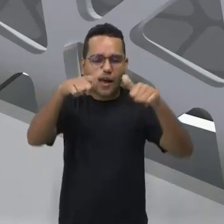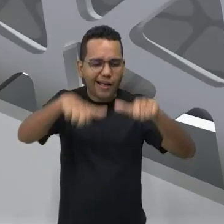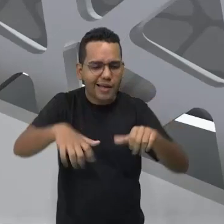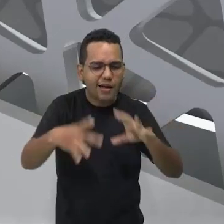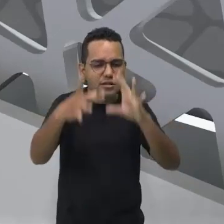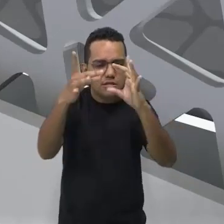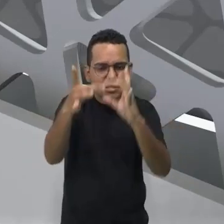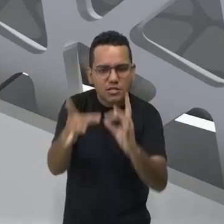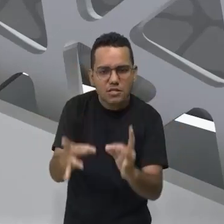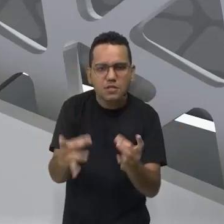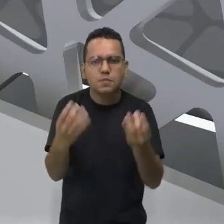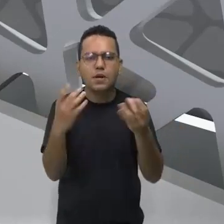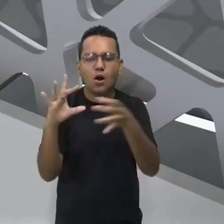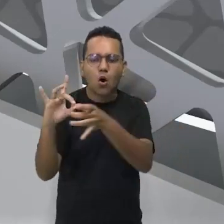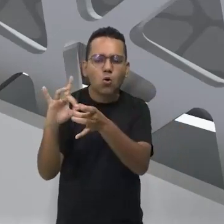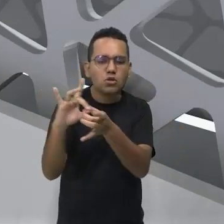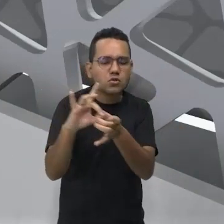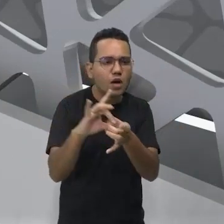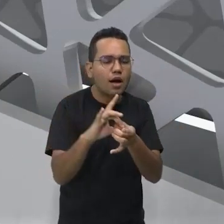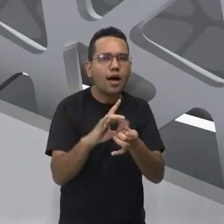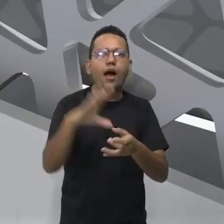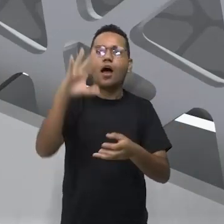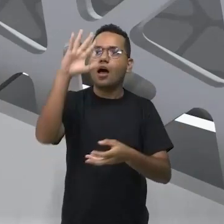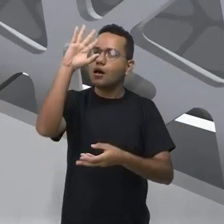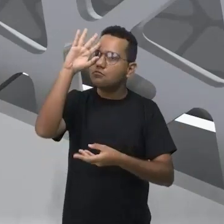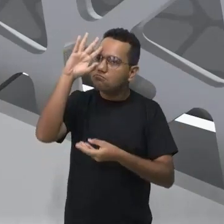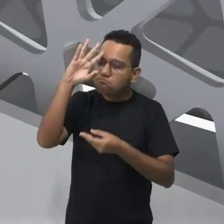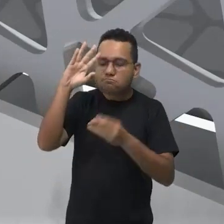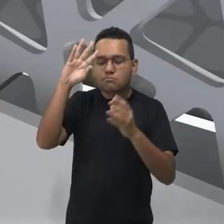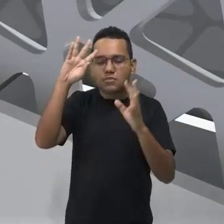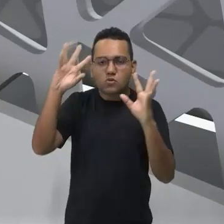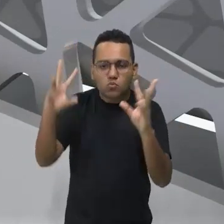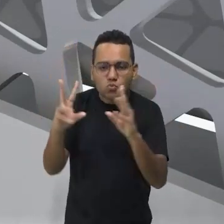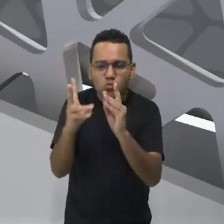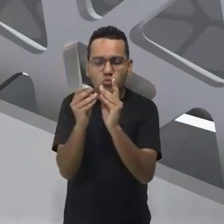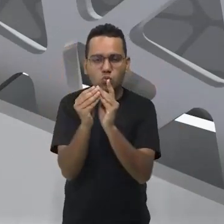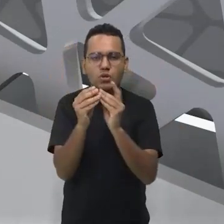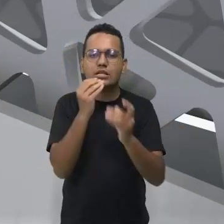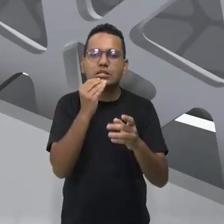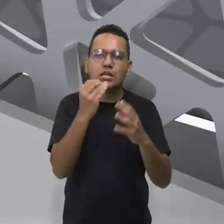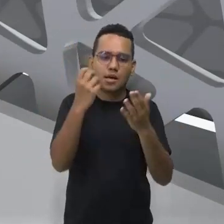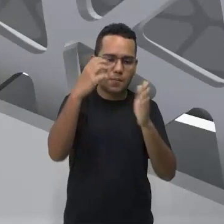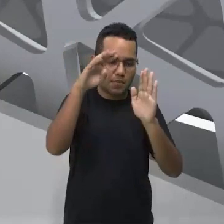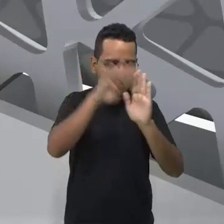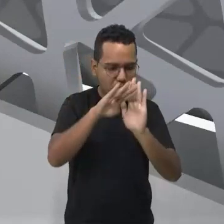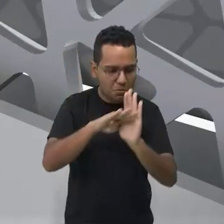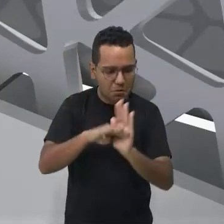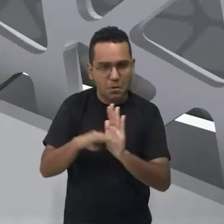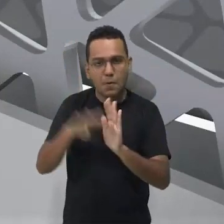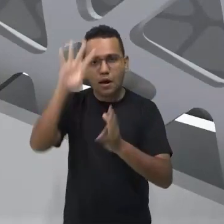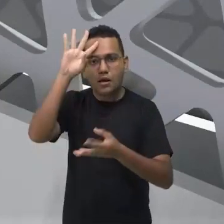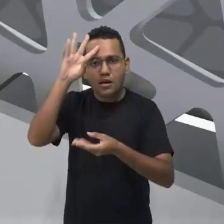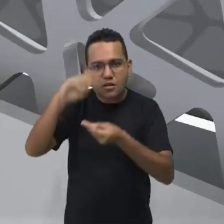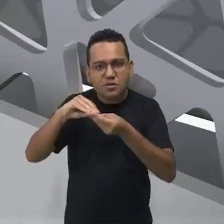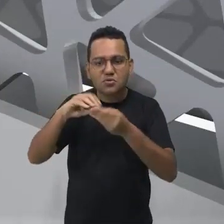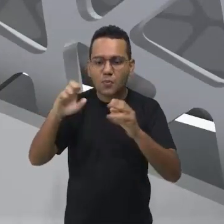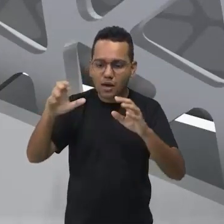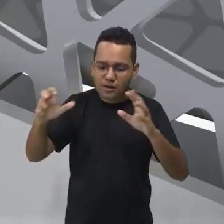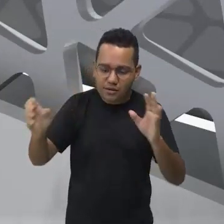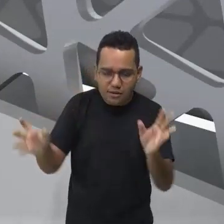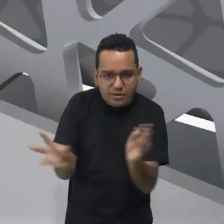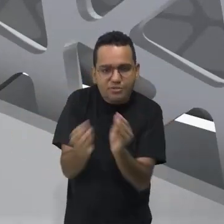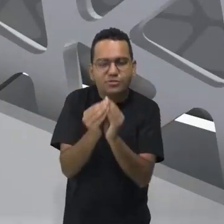sintetizando, resumindo, colocando apenas as ideias principais no novo texto que você irá escrever, certo? E o resumo pode